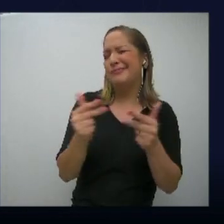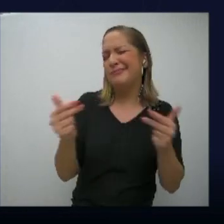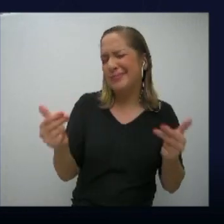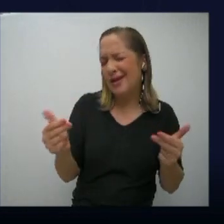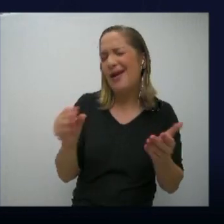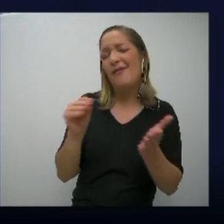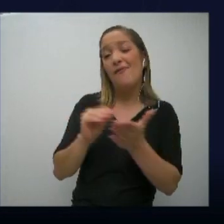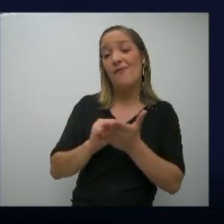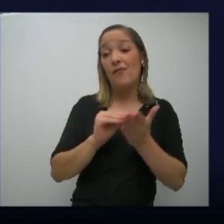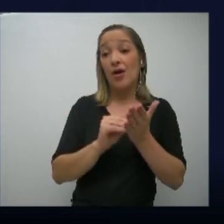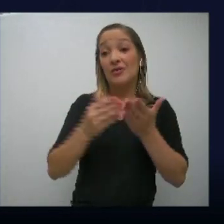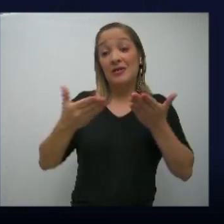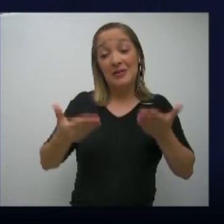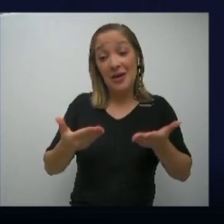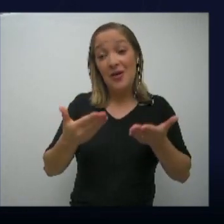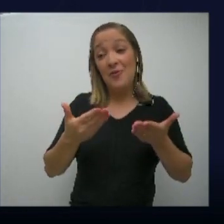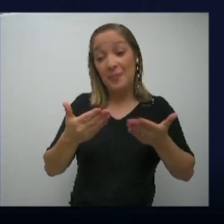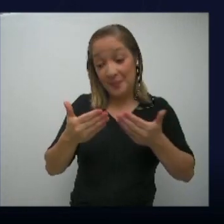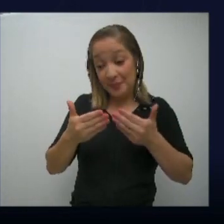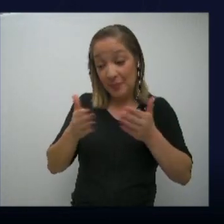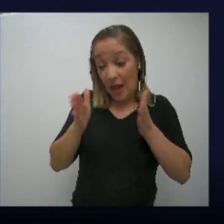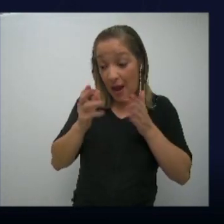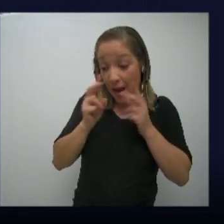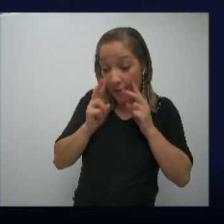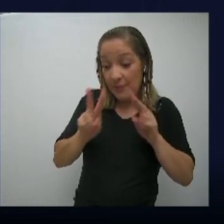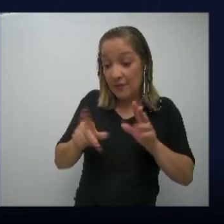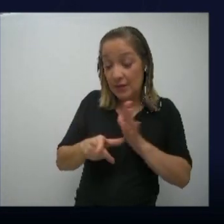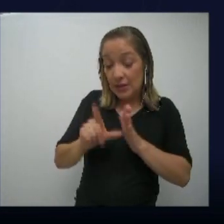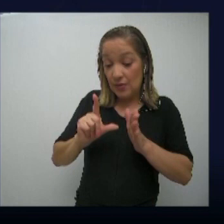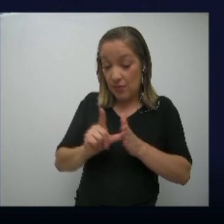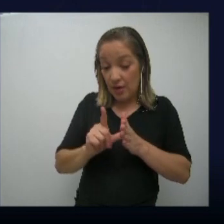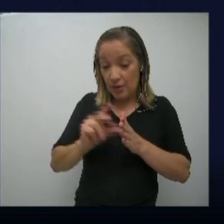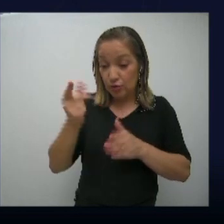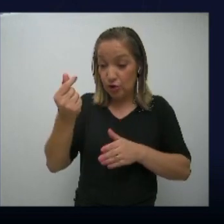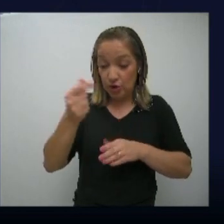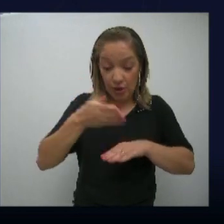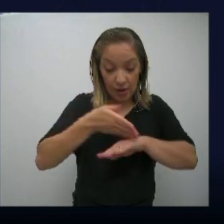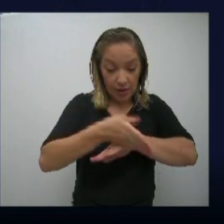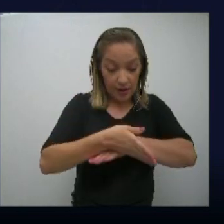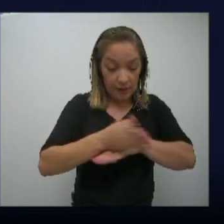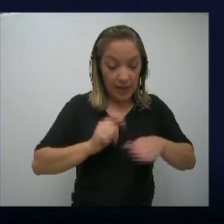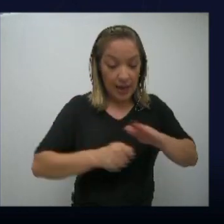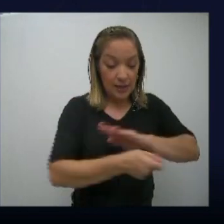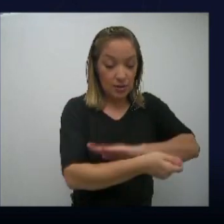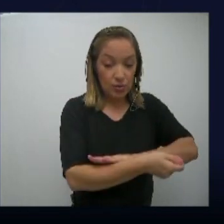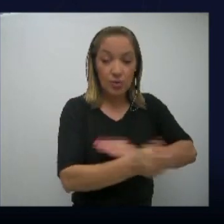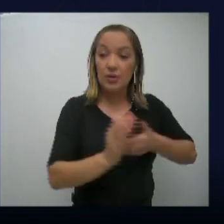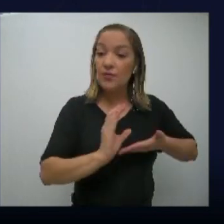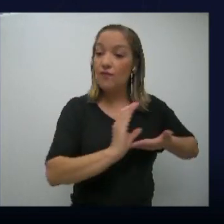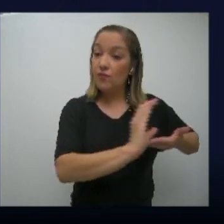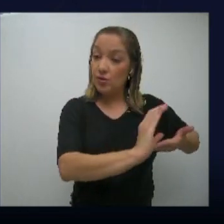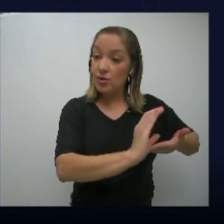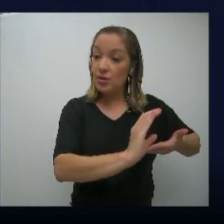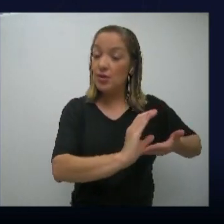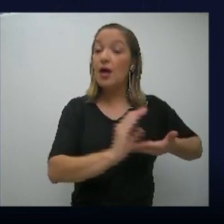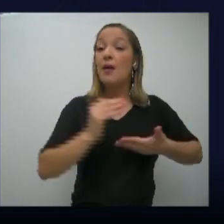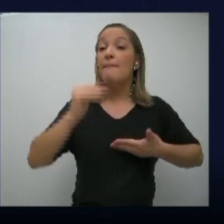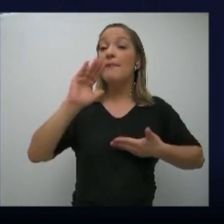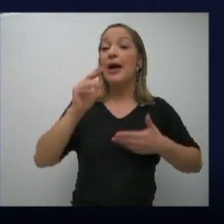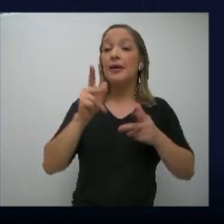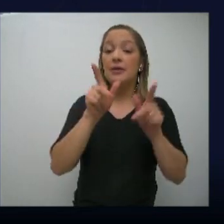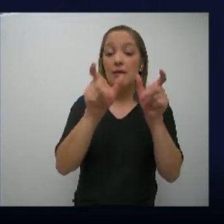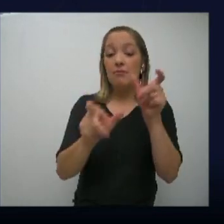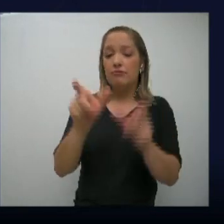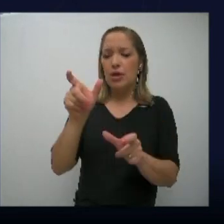a tendência que o dinheiro entre com P investimento investir em ações a tendência de cada vez mais as pessoas